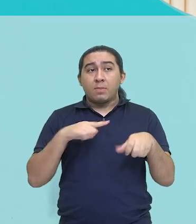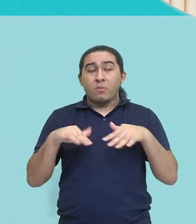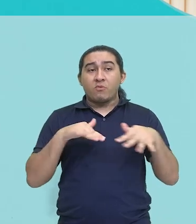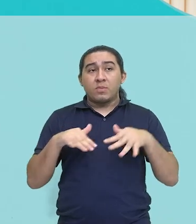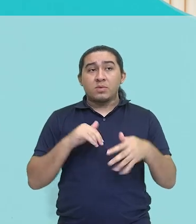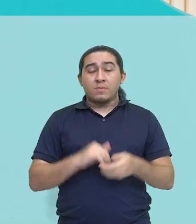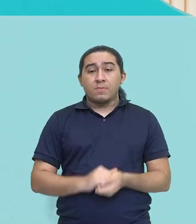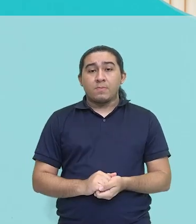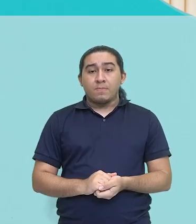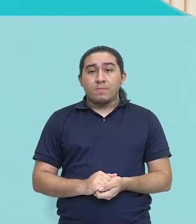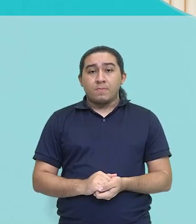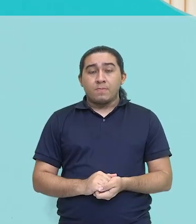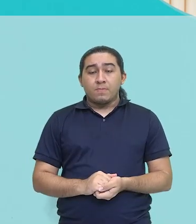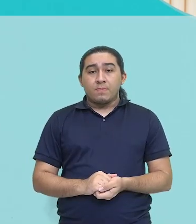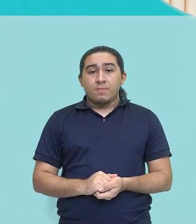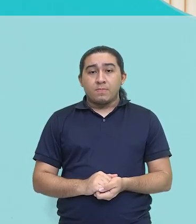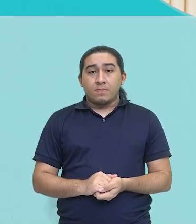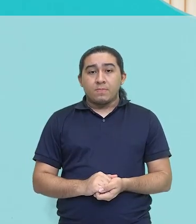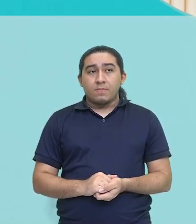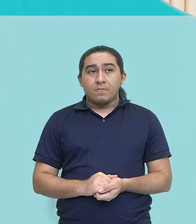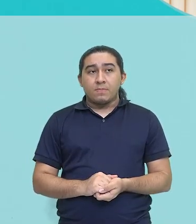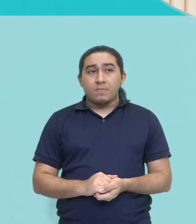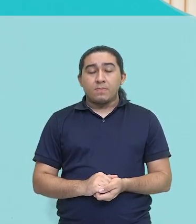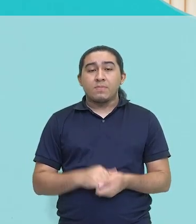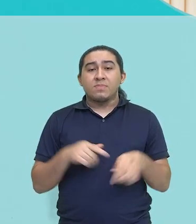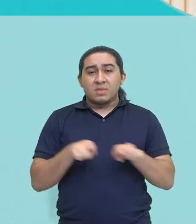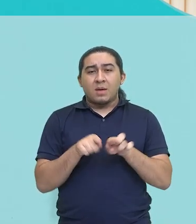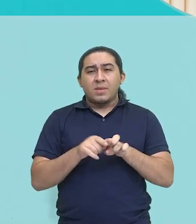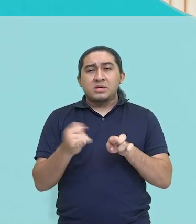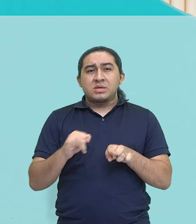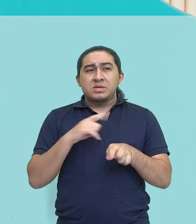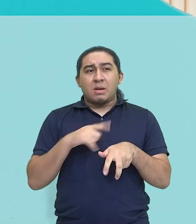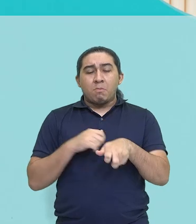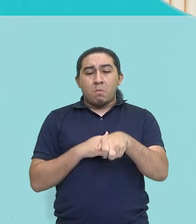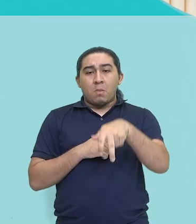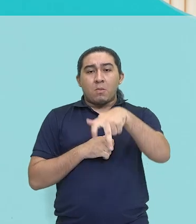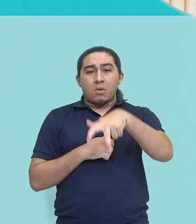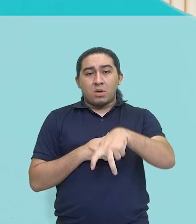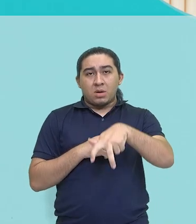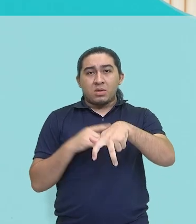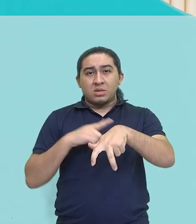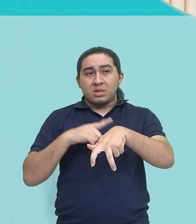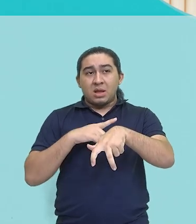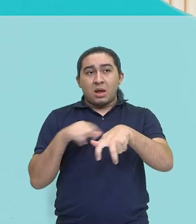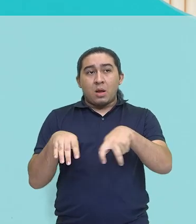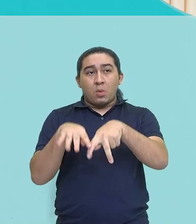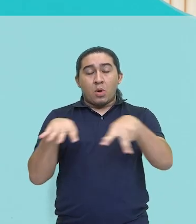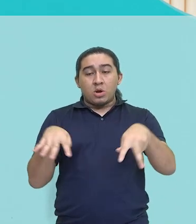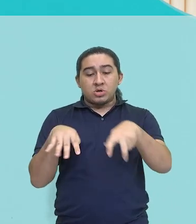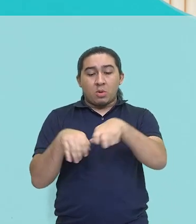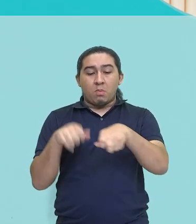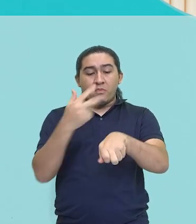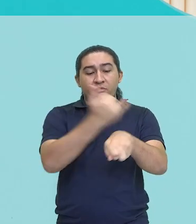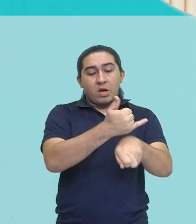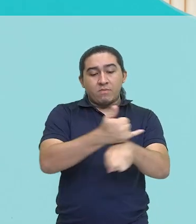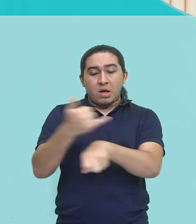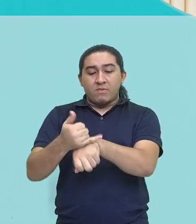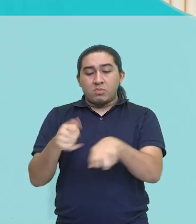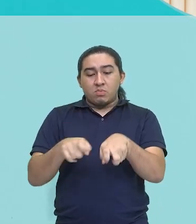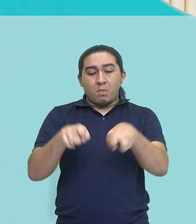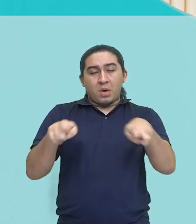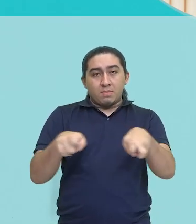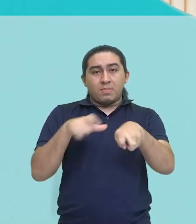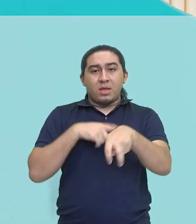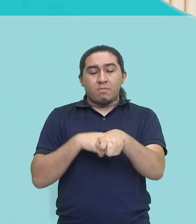você faz o movimento de abrir as pernas com a coxa na região horizontal, você está ali também trabalhando esses